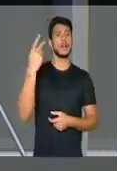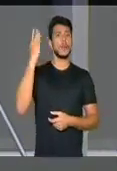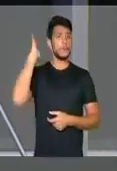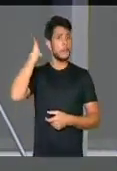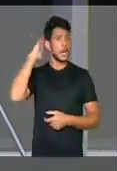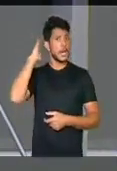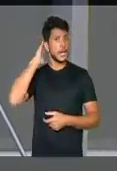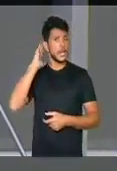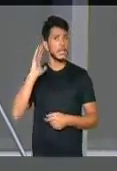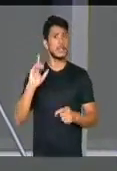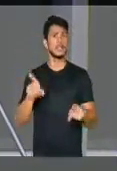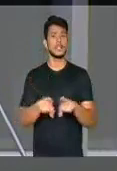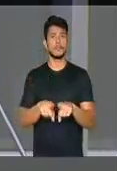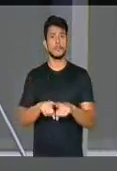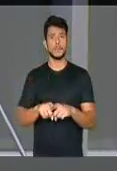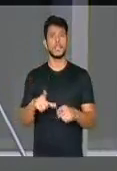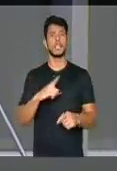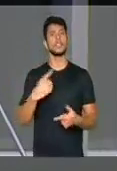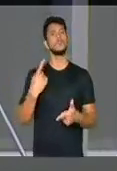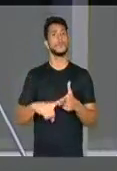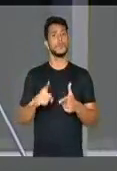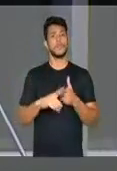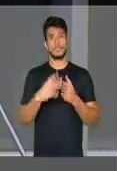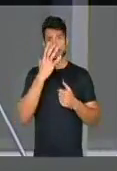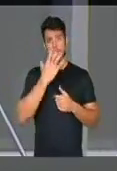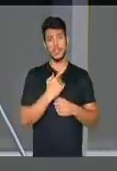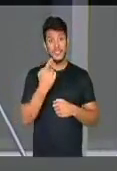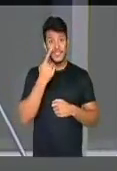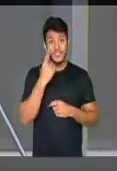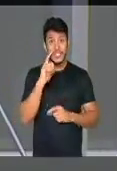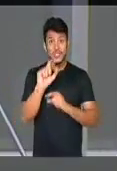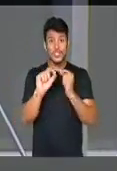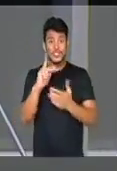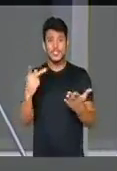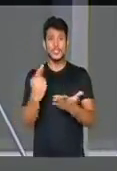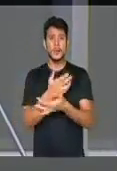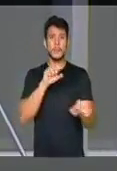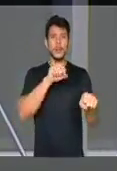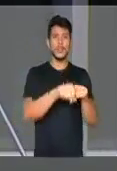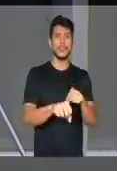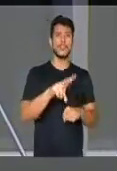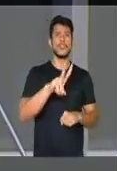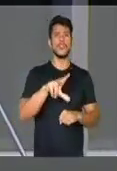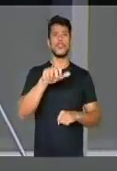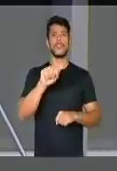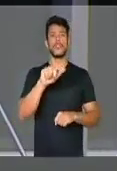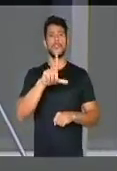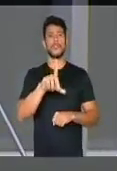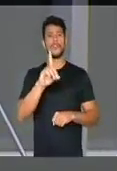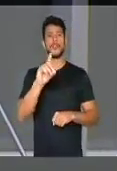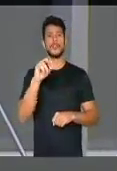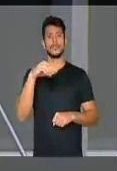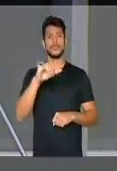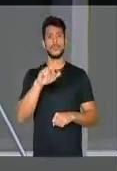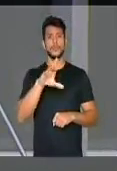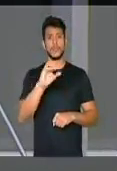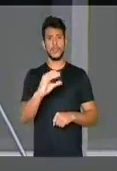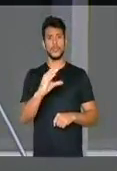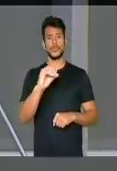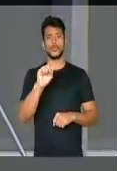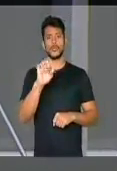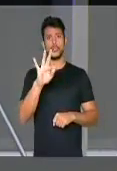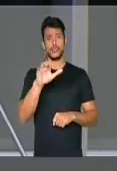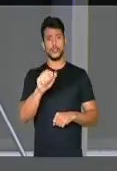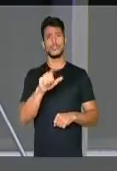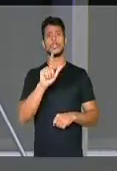Pará. E vejam que crueldade, o assassinato de Valdomiro Costa Pereira,